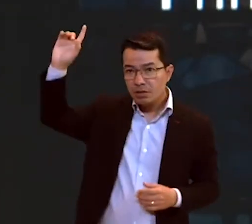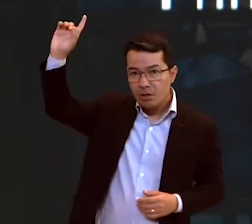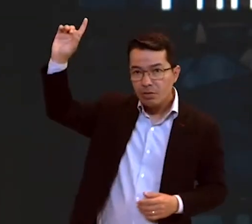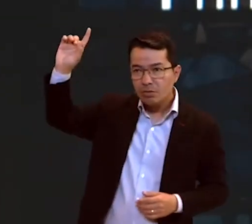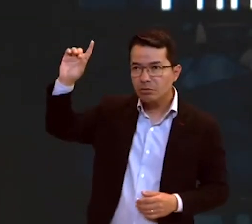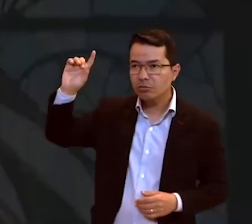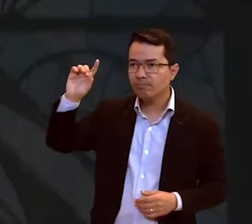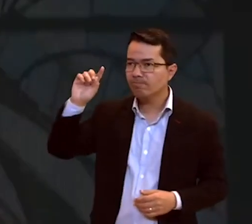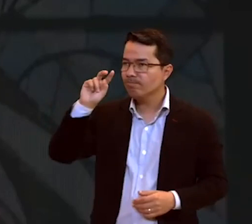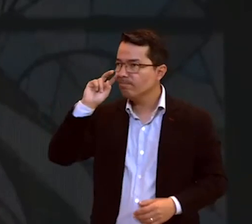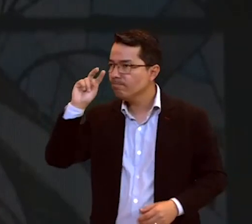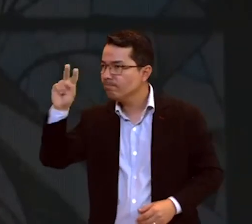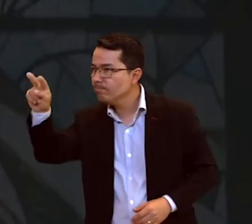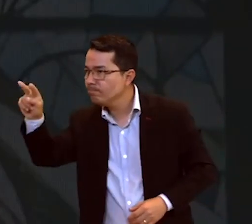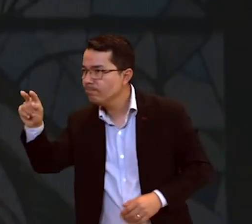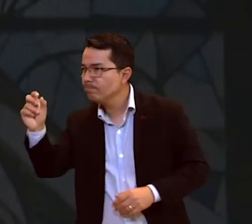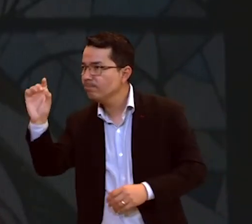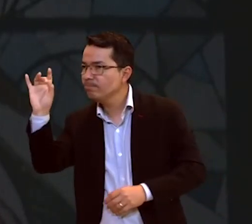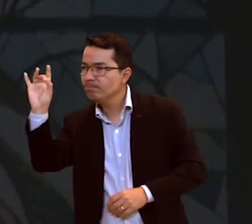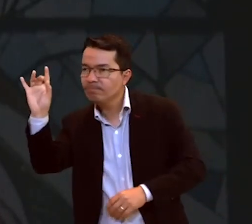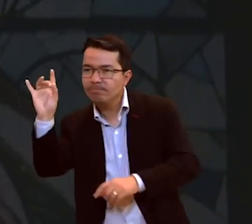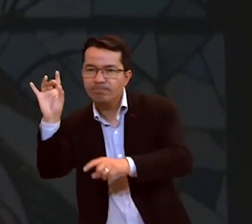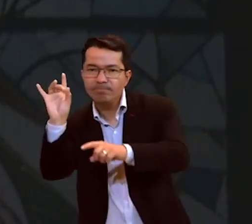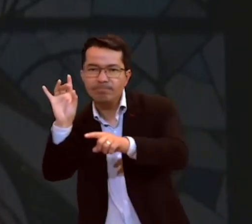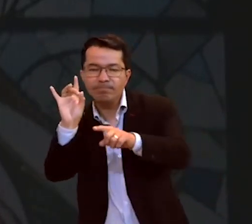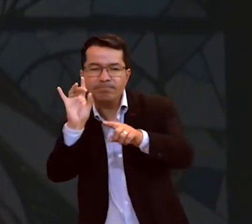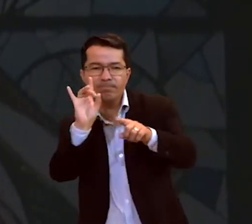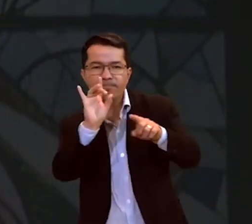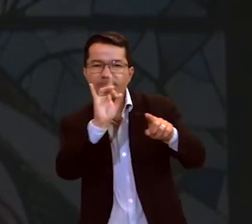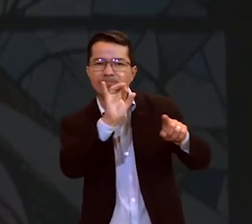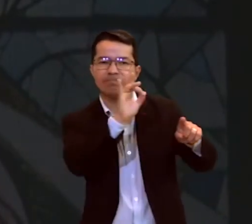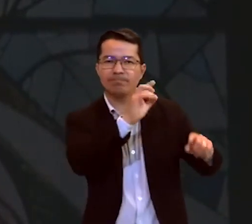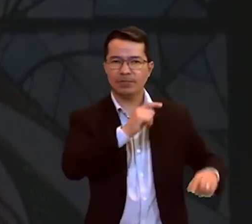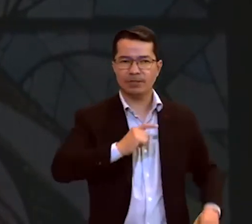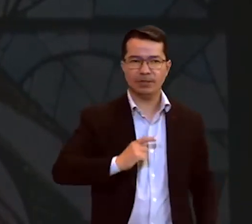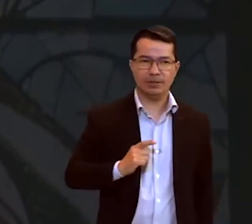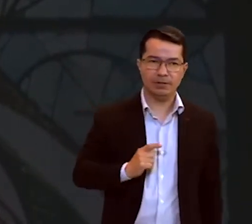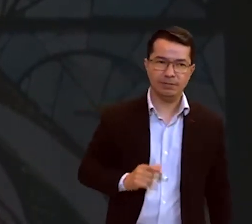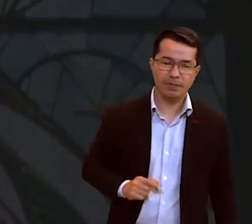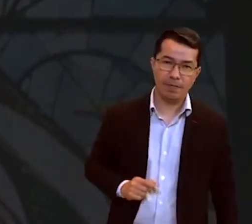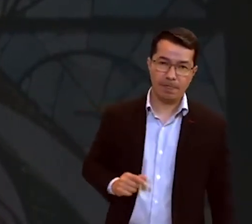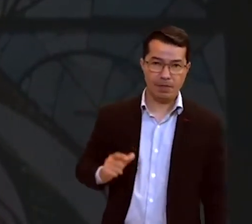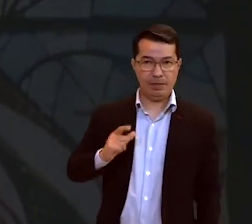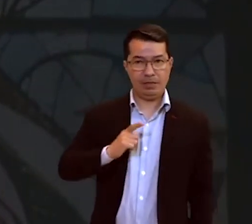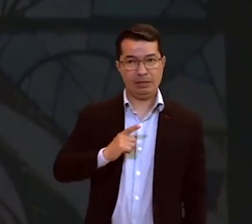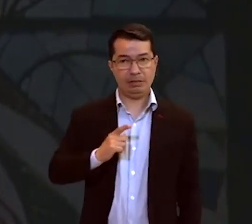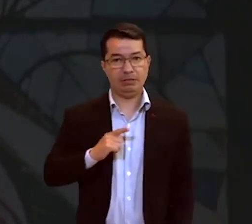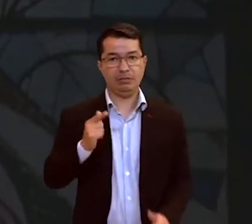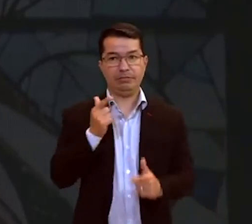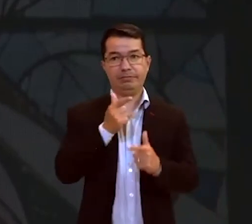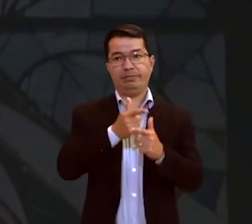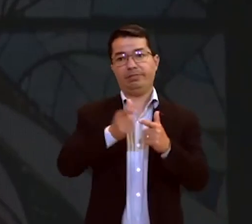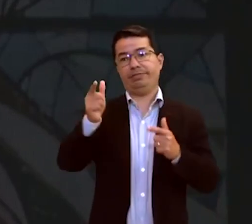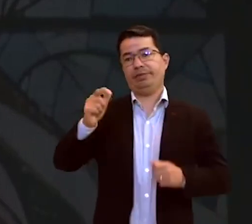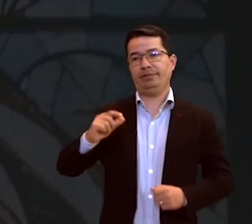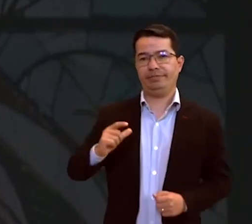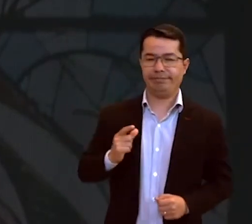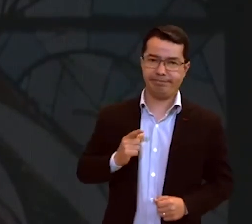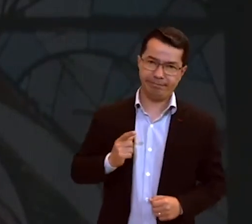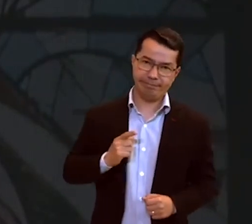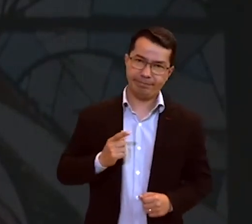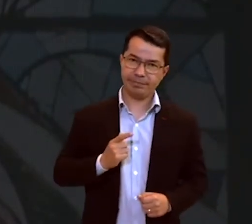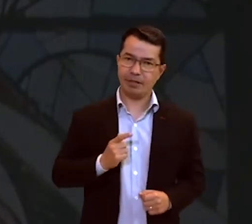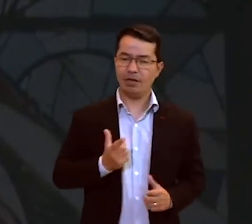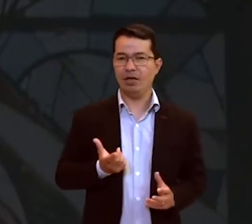todas elas. Eu estava com um problema, eu tive uma cobrança injusta, e eu fiquei muito bravo, porque estavam